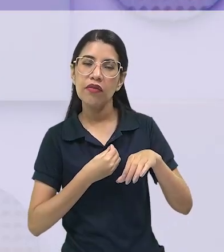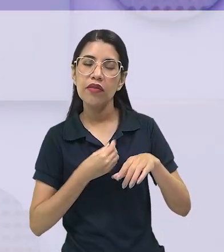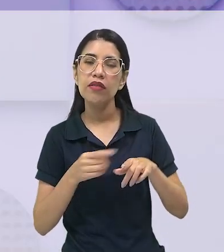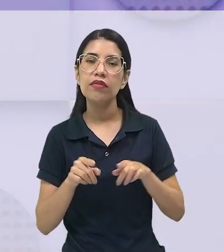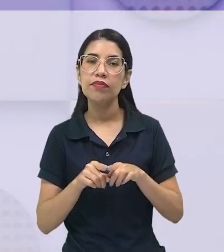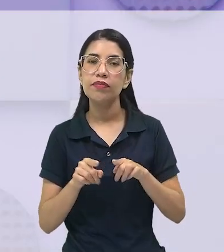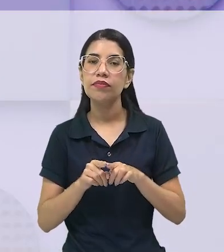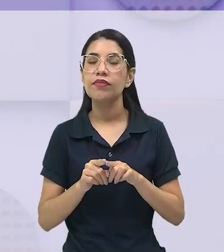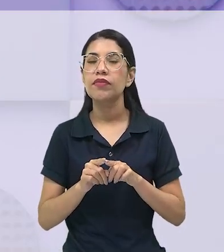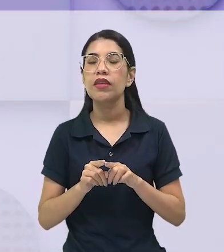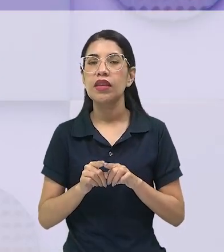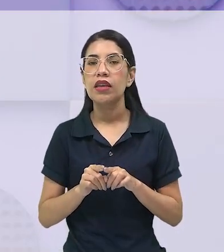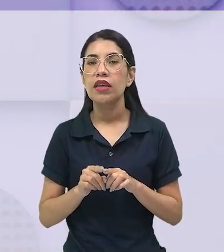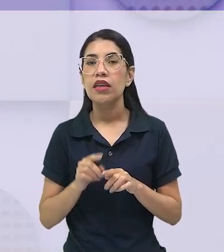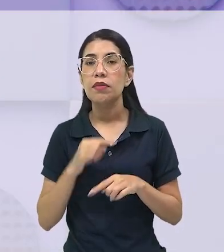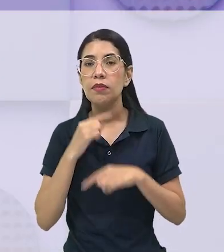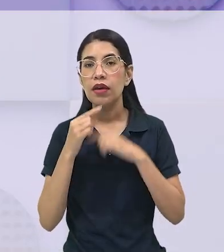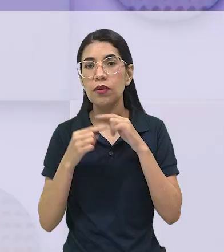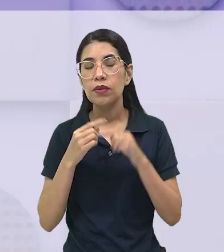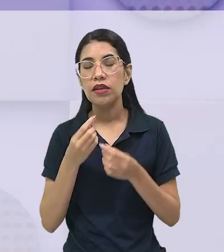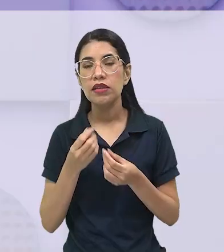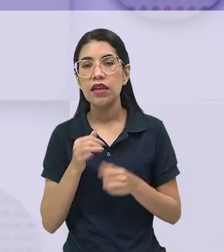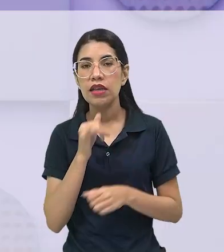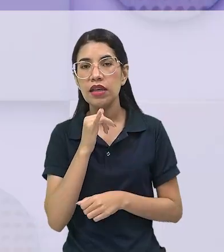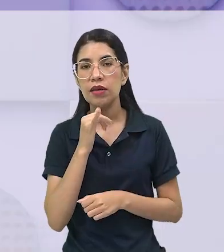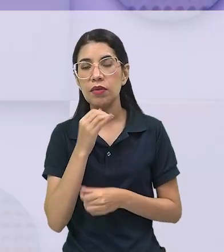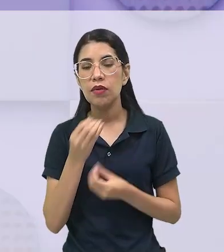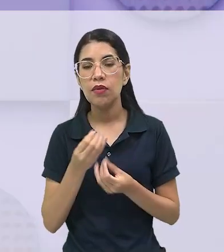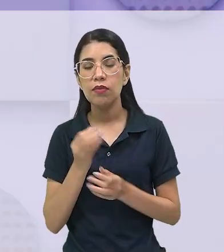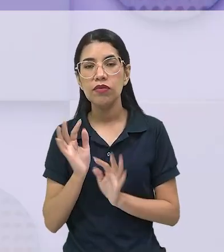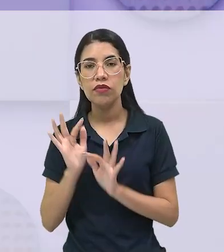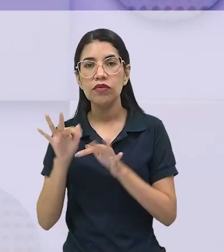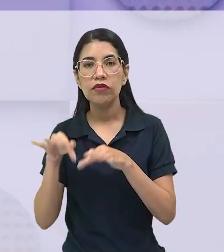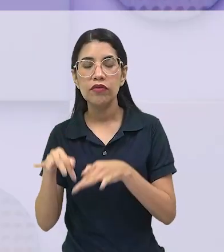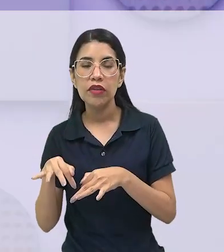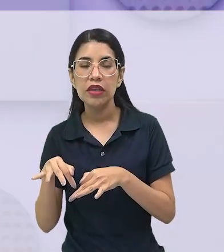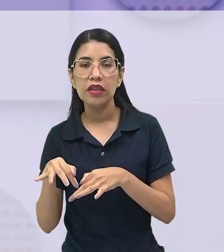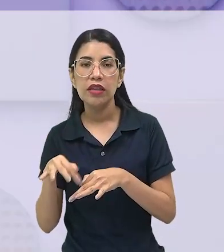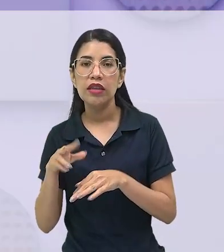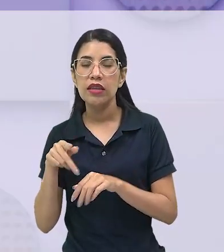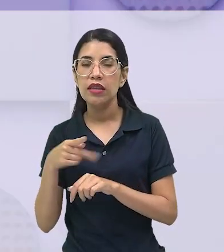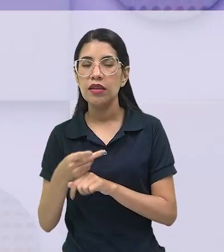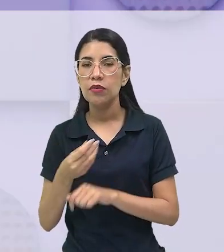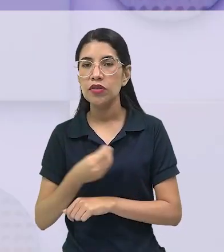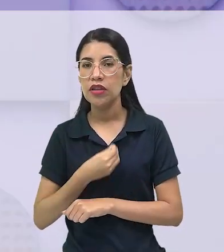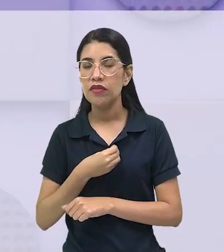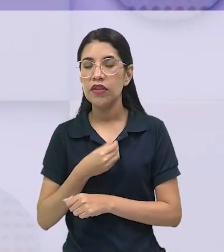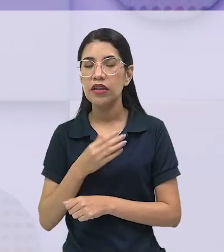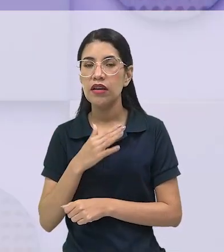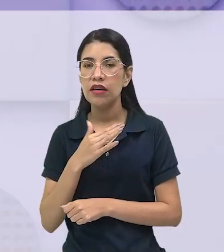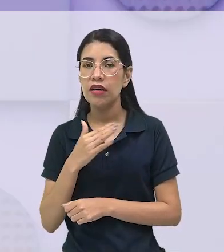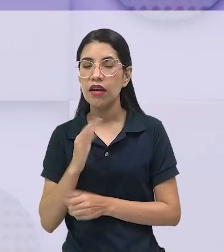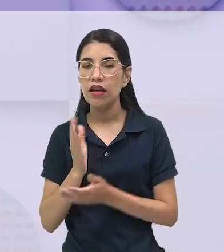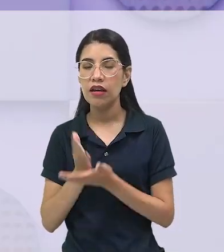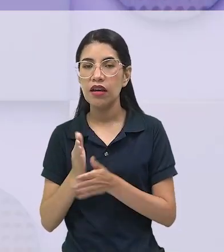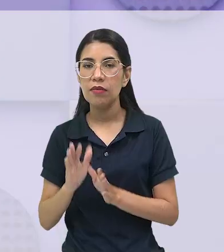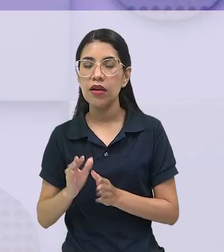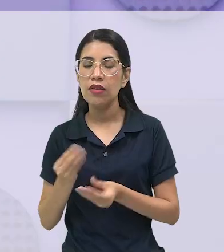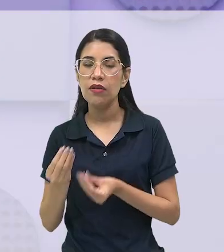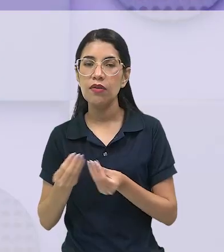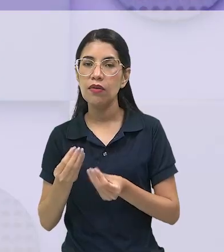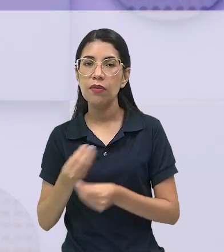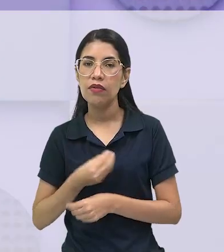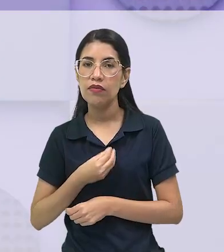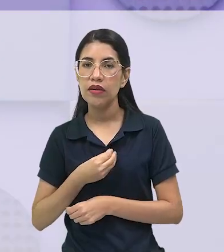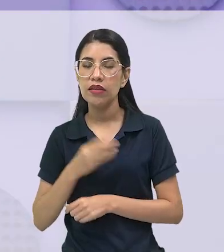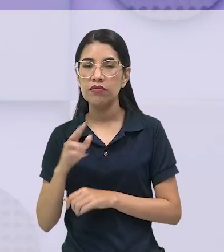também perguntas como o fim, para onde eu vou depois desta vida? Então, nós podemos dizer